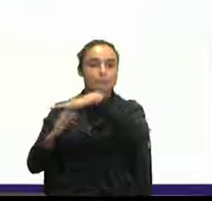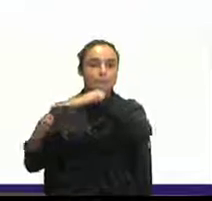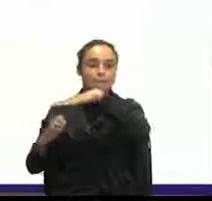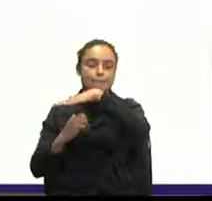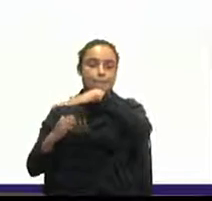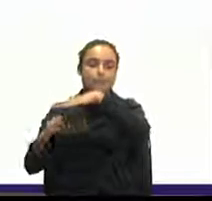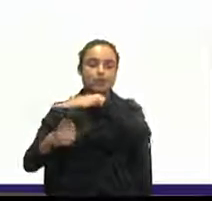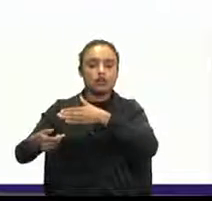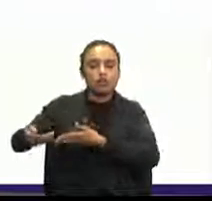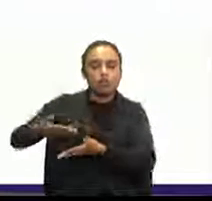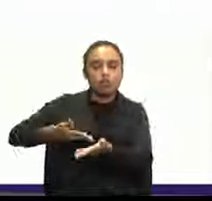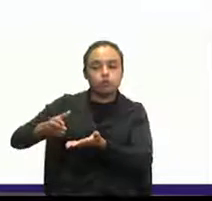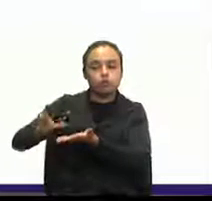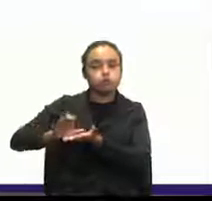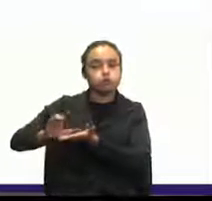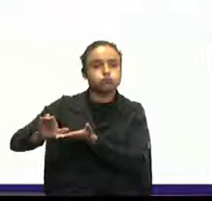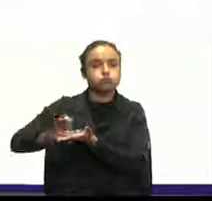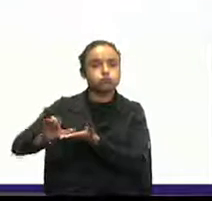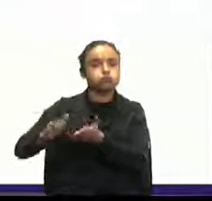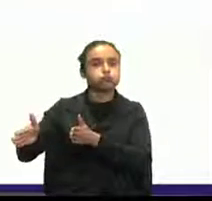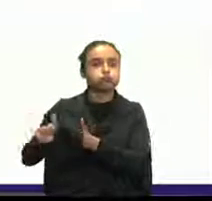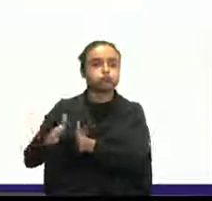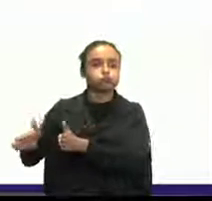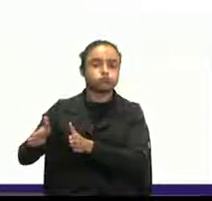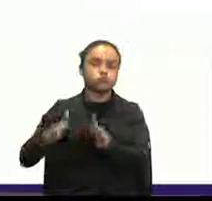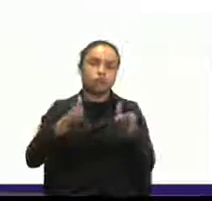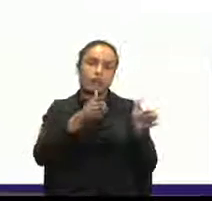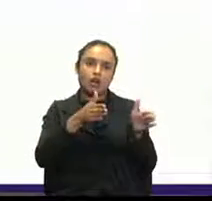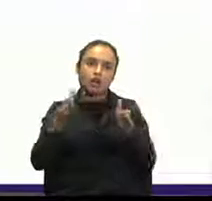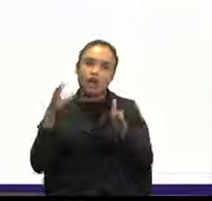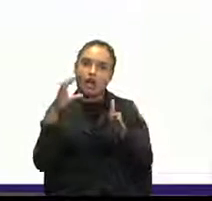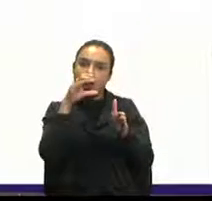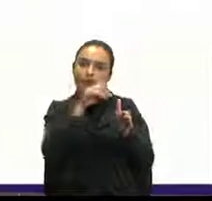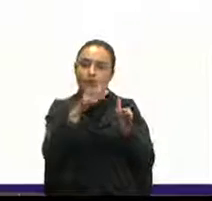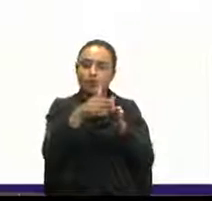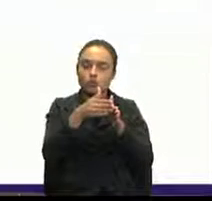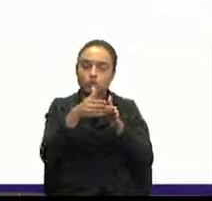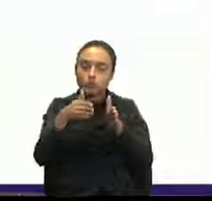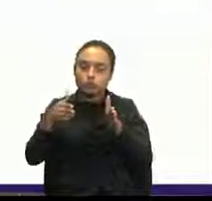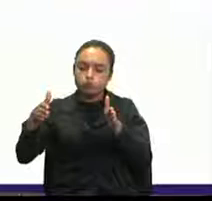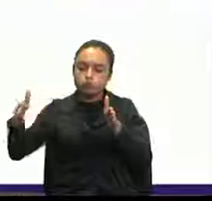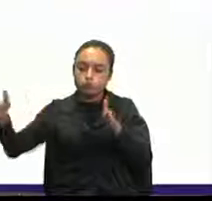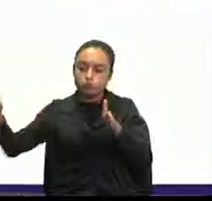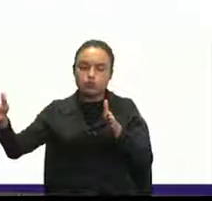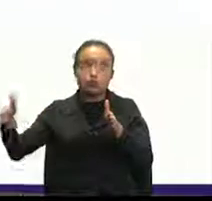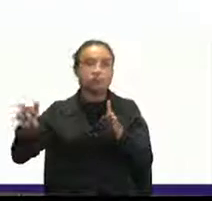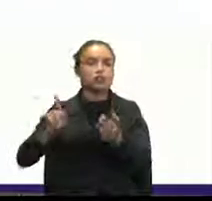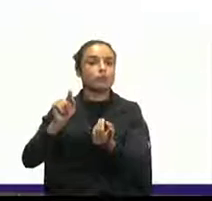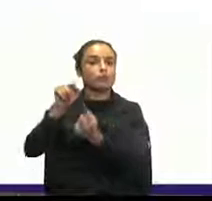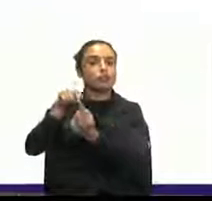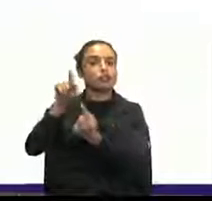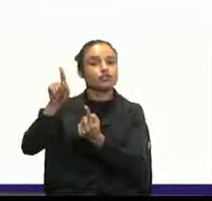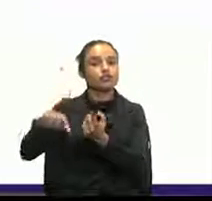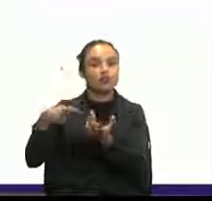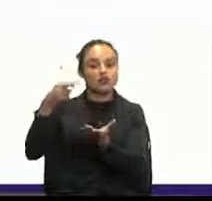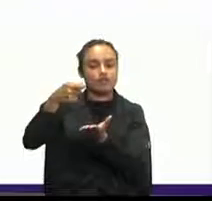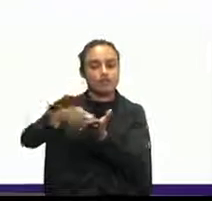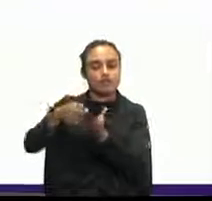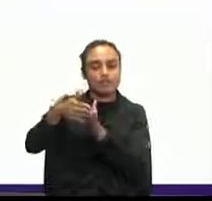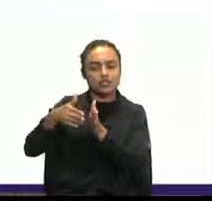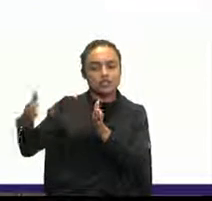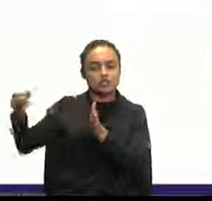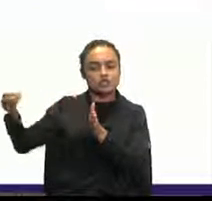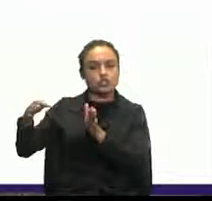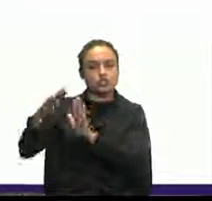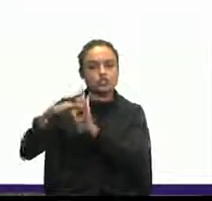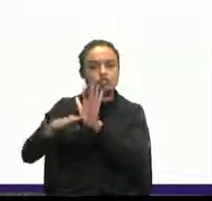recursos de médio e longo prazos geralmente destinados a financiar novos projetos ou alongar o perfil do